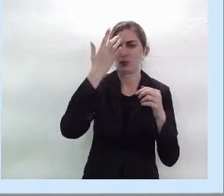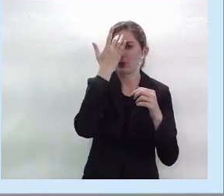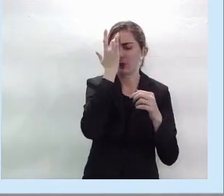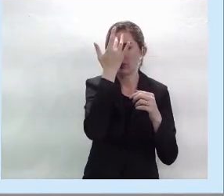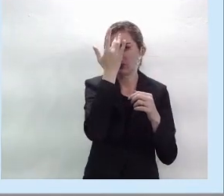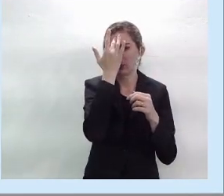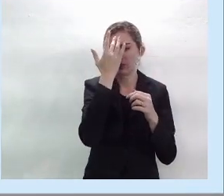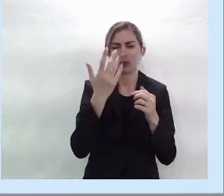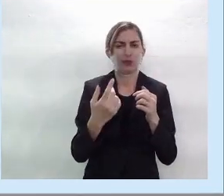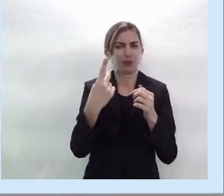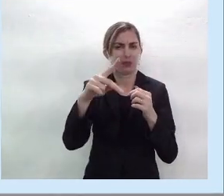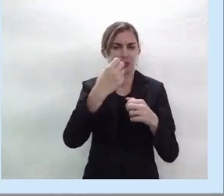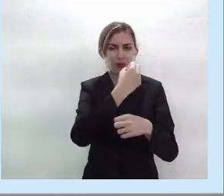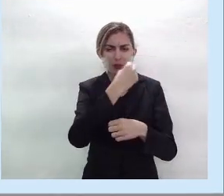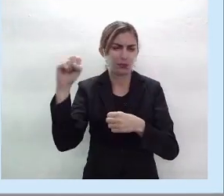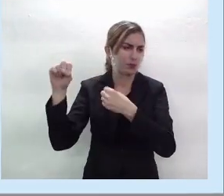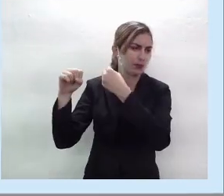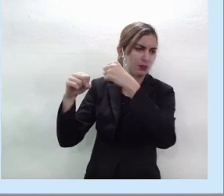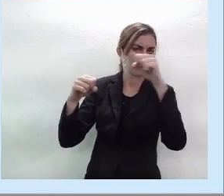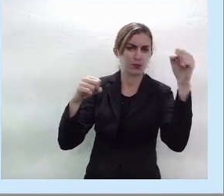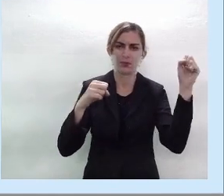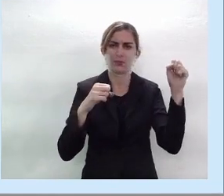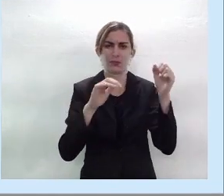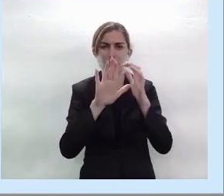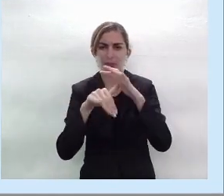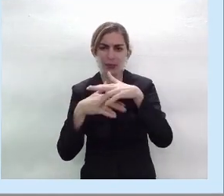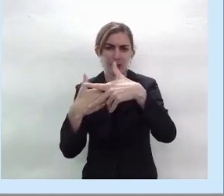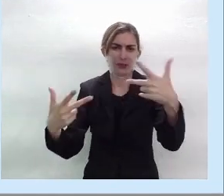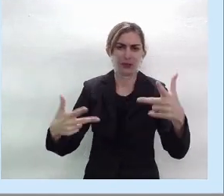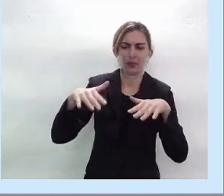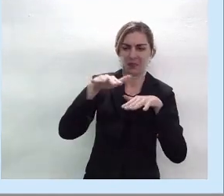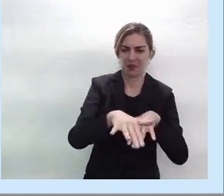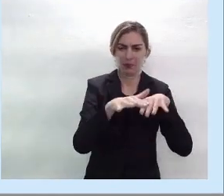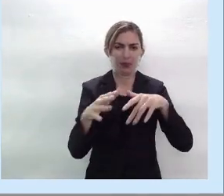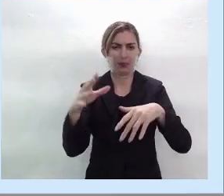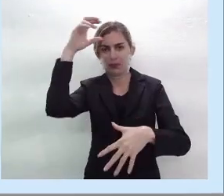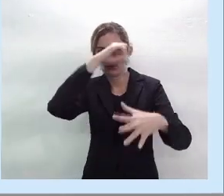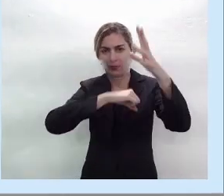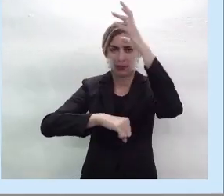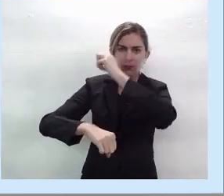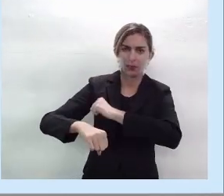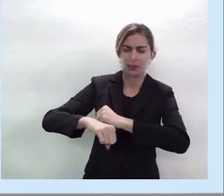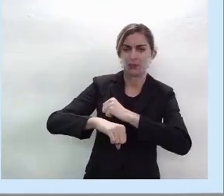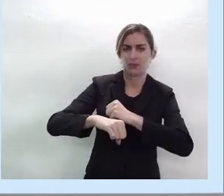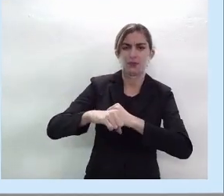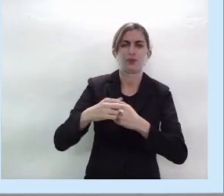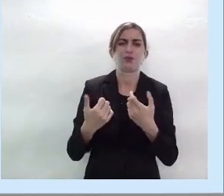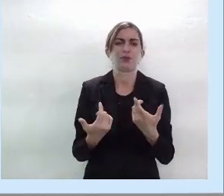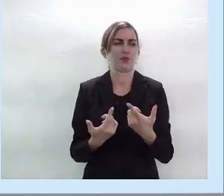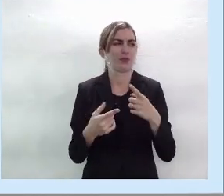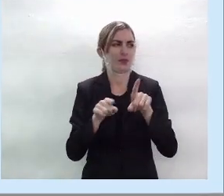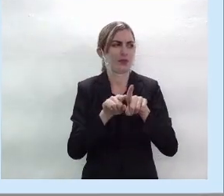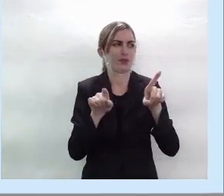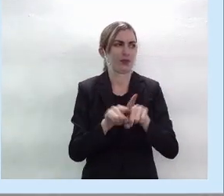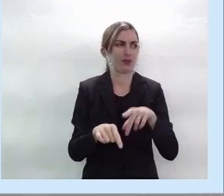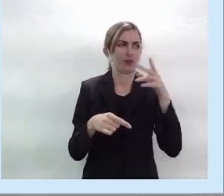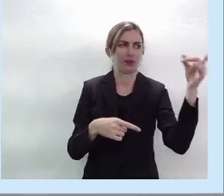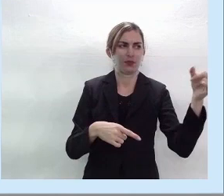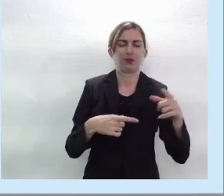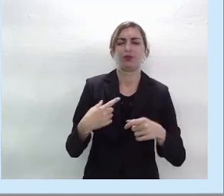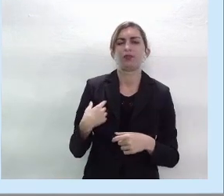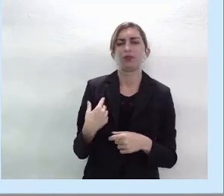da Índia. Então, para eles se defenderem de saqueadores nas suas peregrinações, eles aprenderam o jiu-jitsu, né?